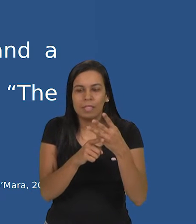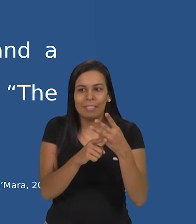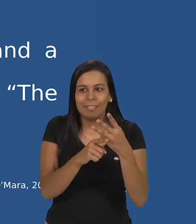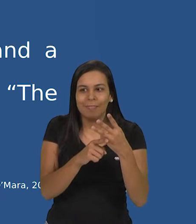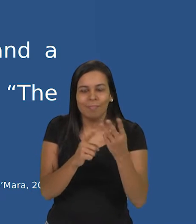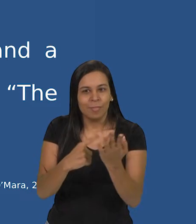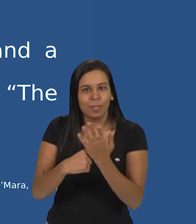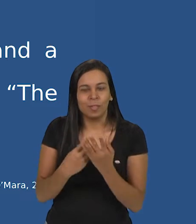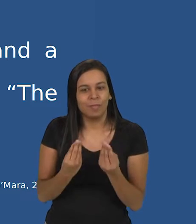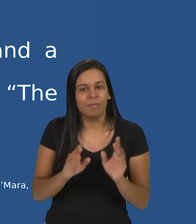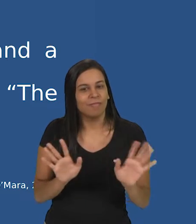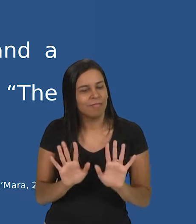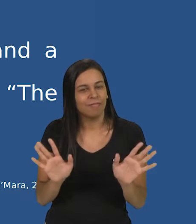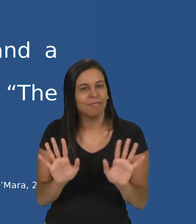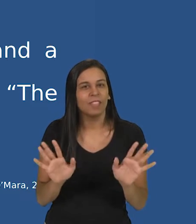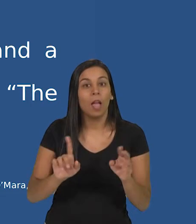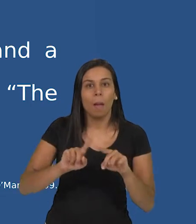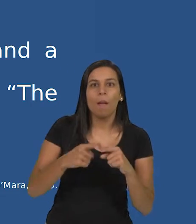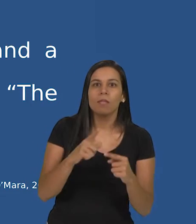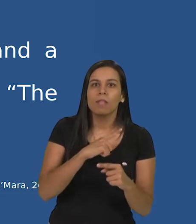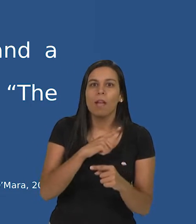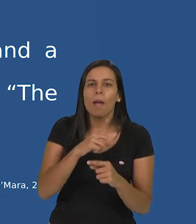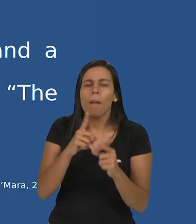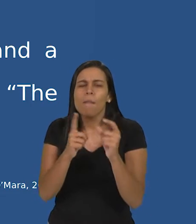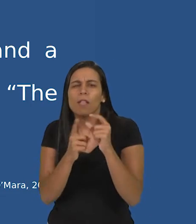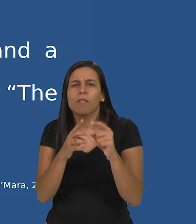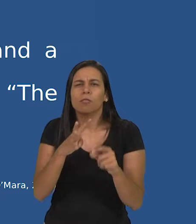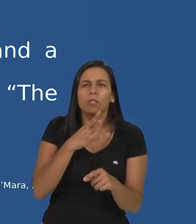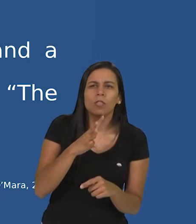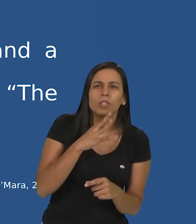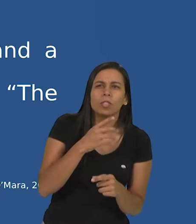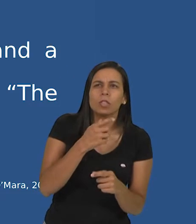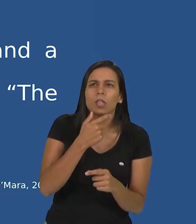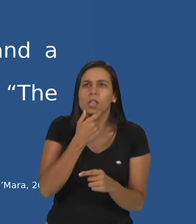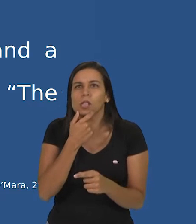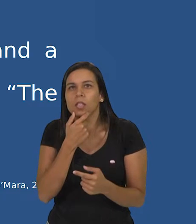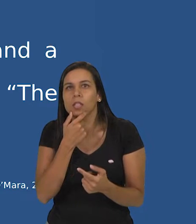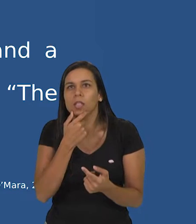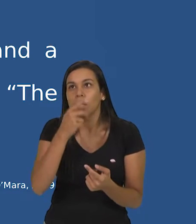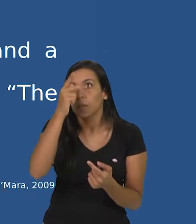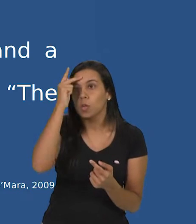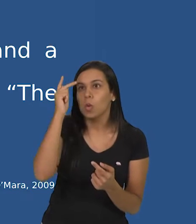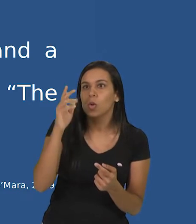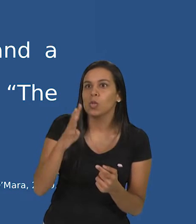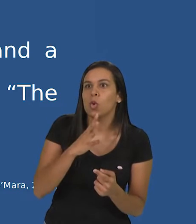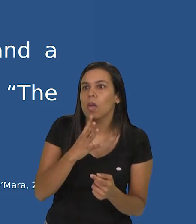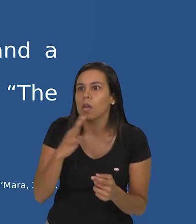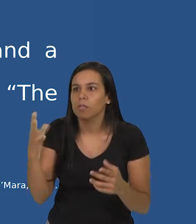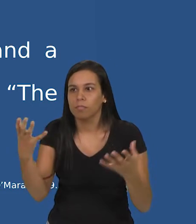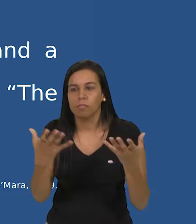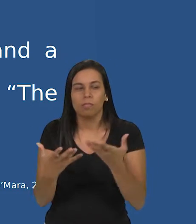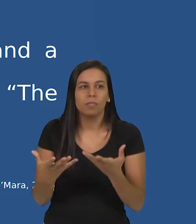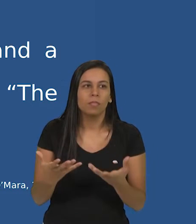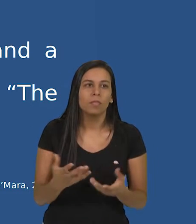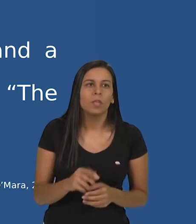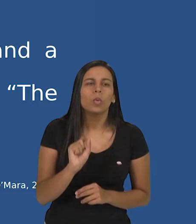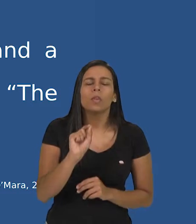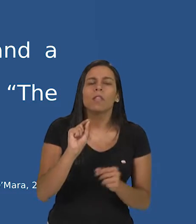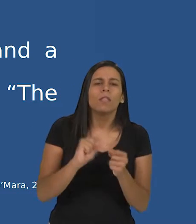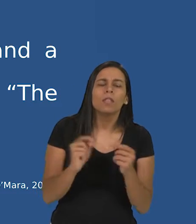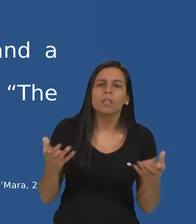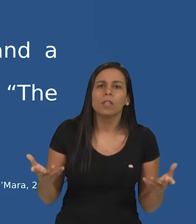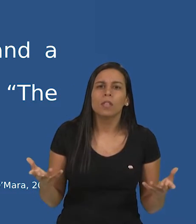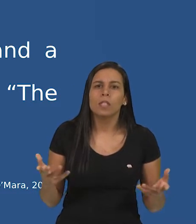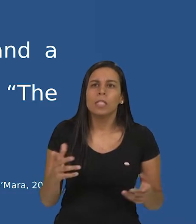não. Mas tem palavras conhecidas, são aquelas palavras que em inglês que são de domínio geral, ou da maioria das pessoas. O que é que a gente vai fazer? Vamos